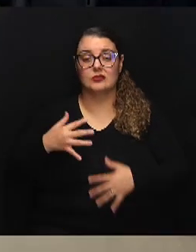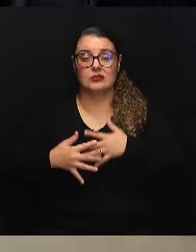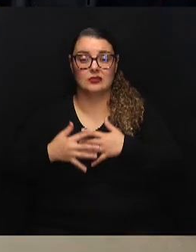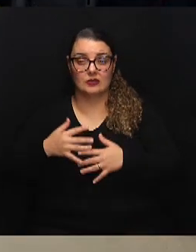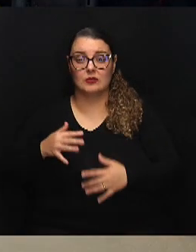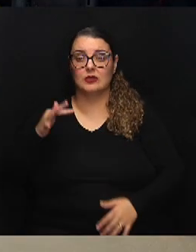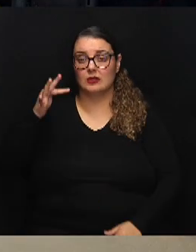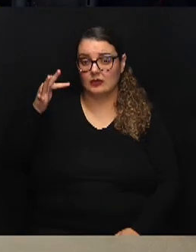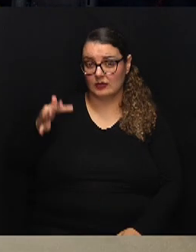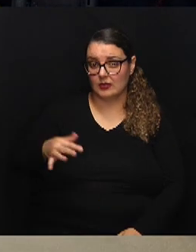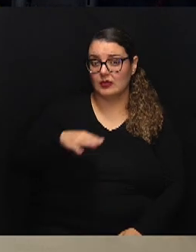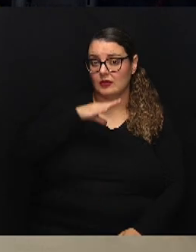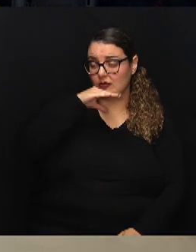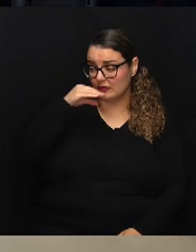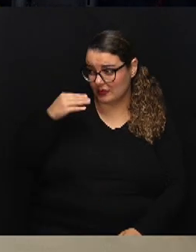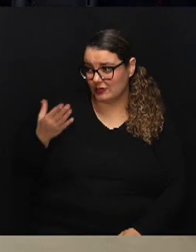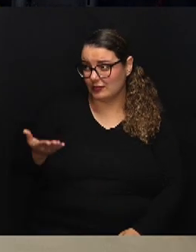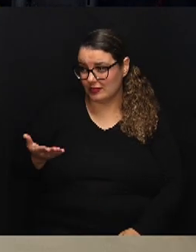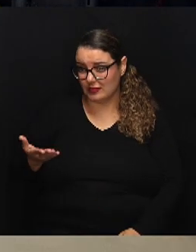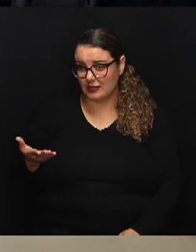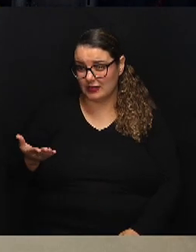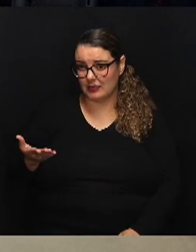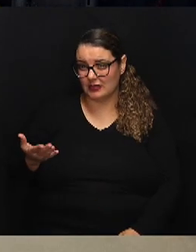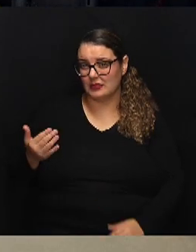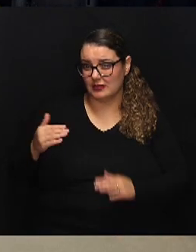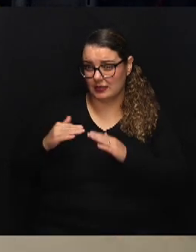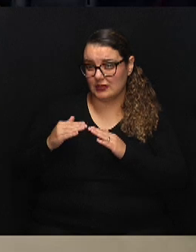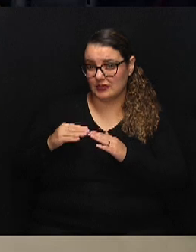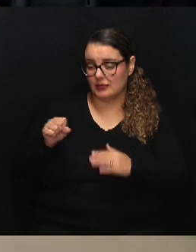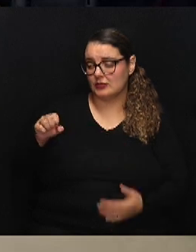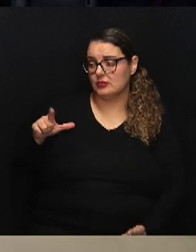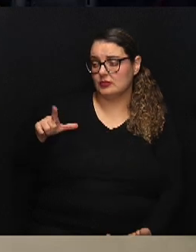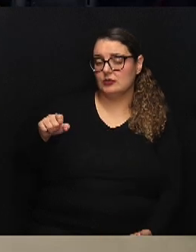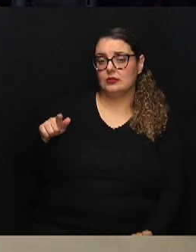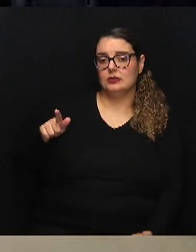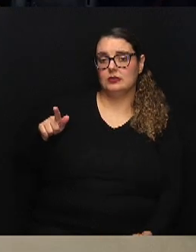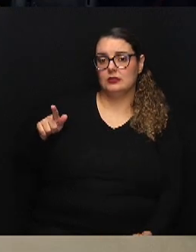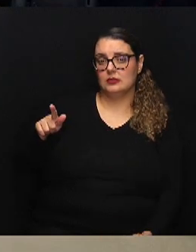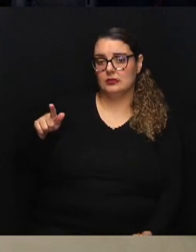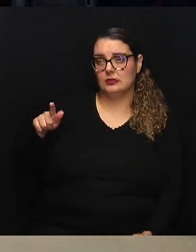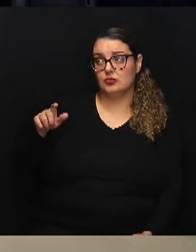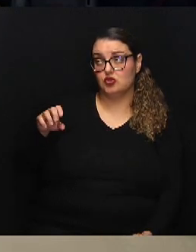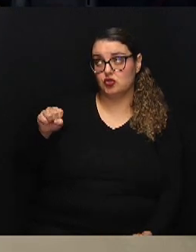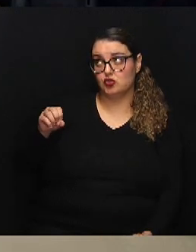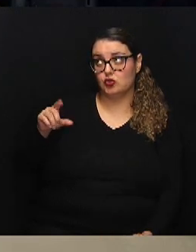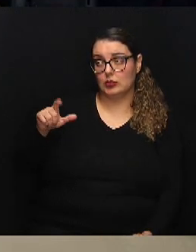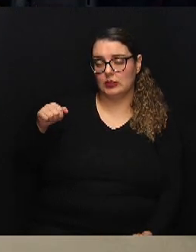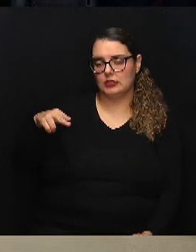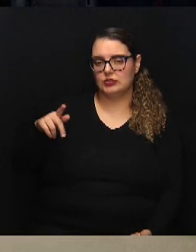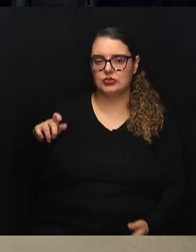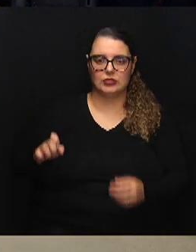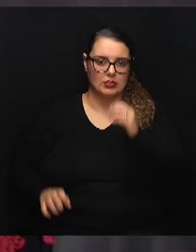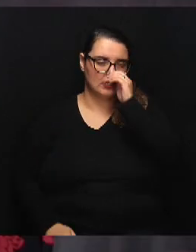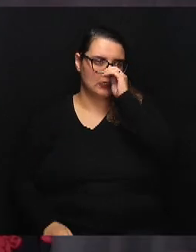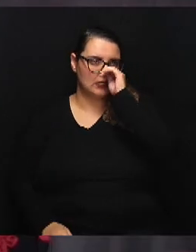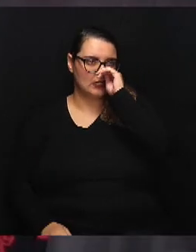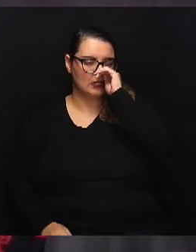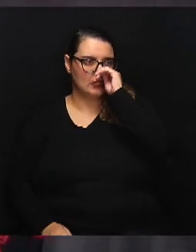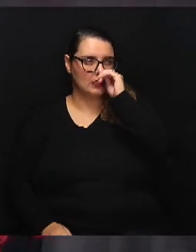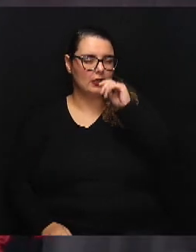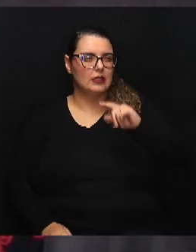futuro desse adolescente. Você concorda, Solange? Plenamente. Eu tenho uma colocação que eu acho muito curiosa de um